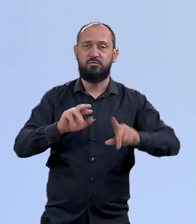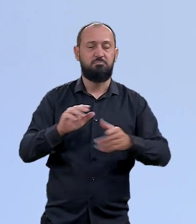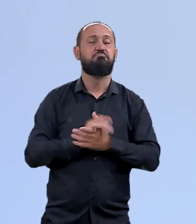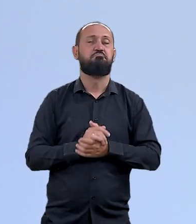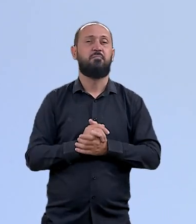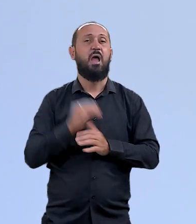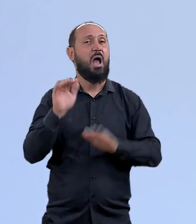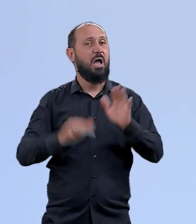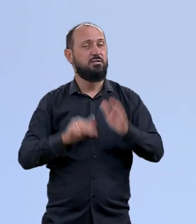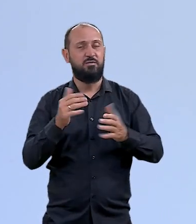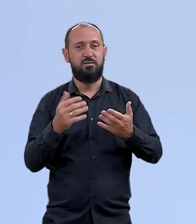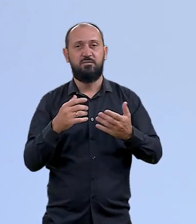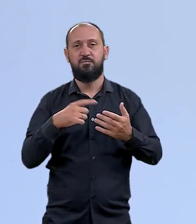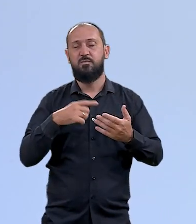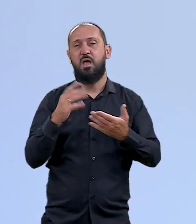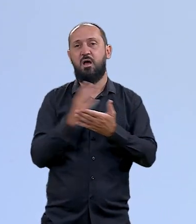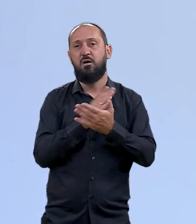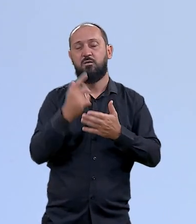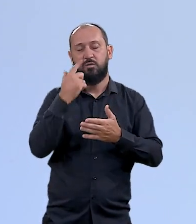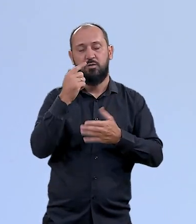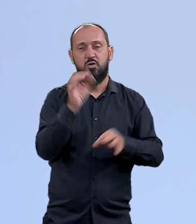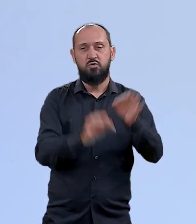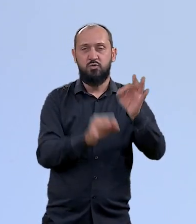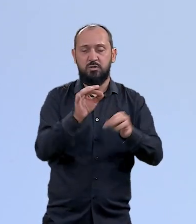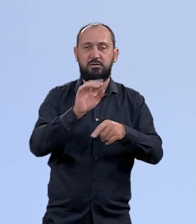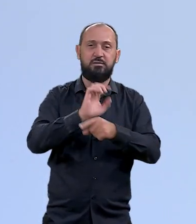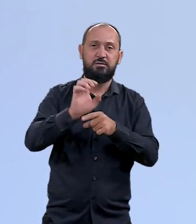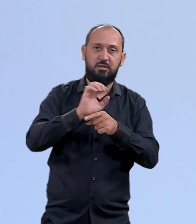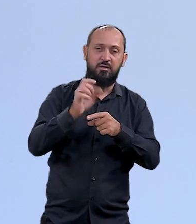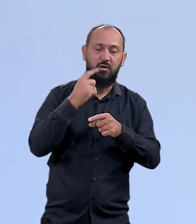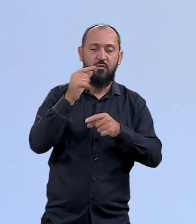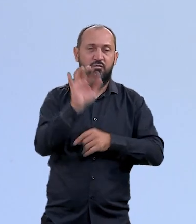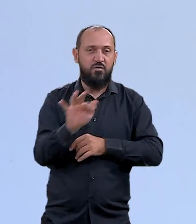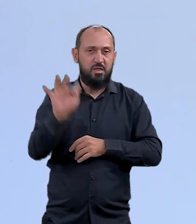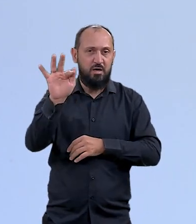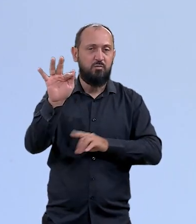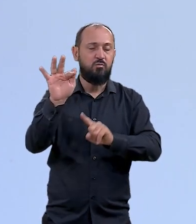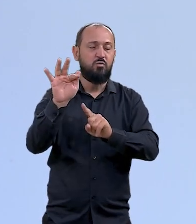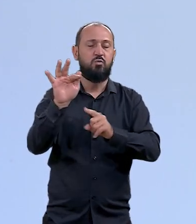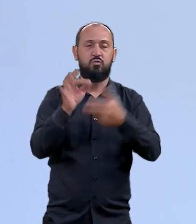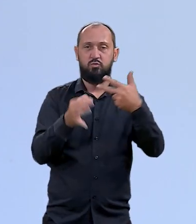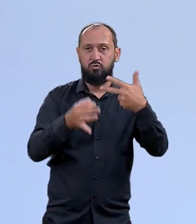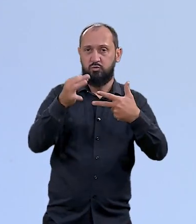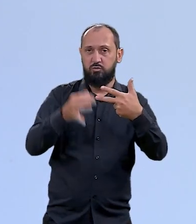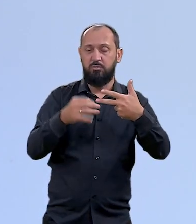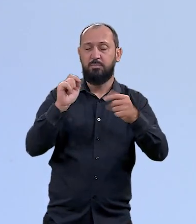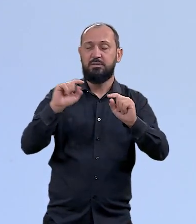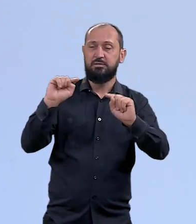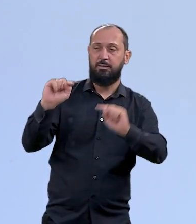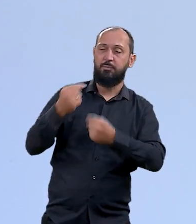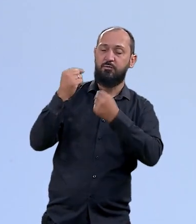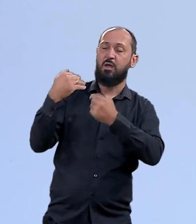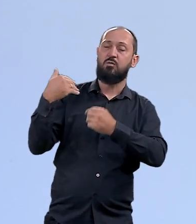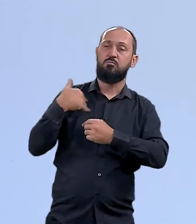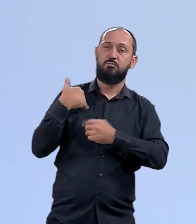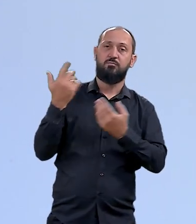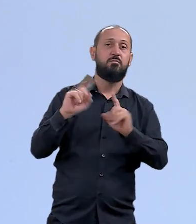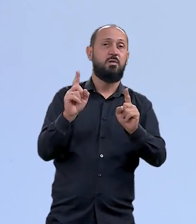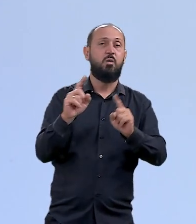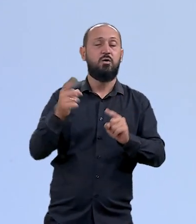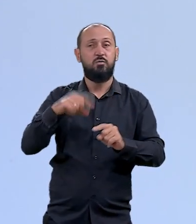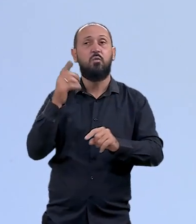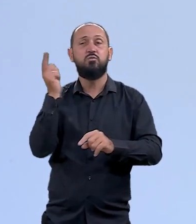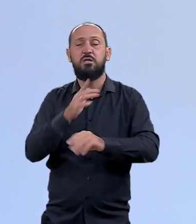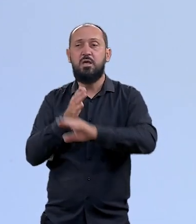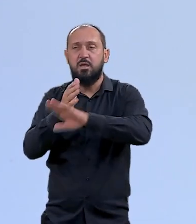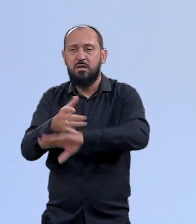tem um poder de polícia, ele tem um poder de atuar de ofício em diversos momentos. Então, muitas vezes, algo que na Justiça